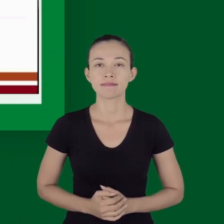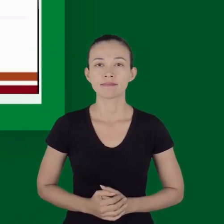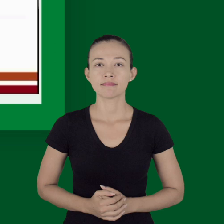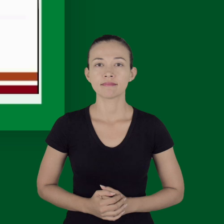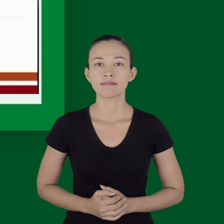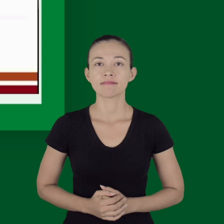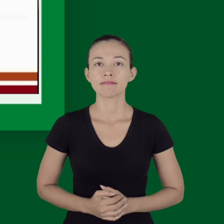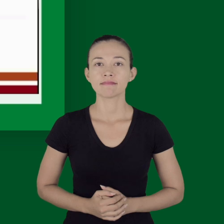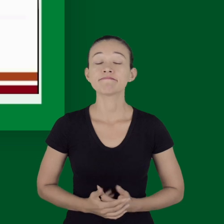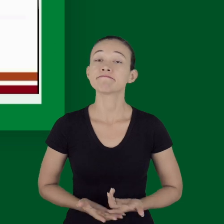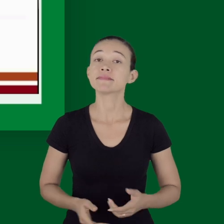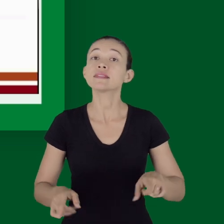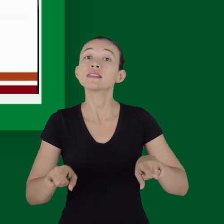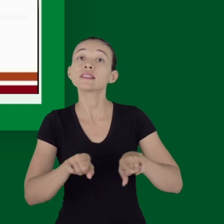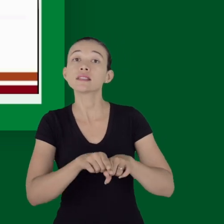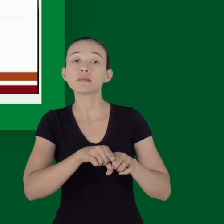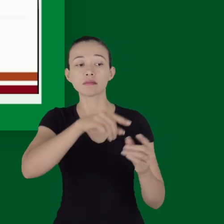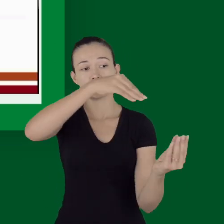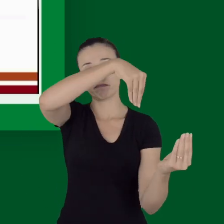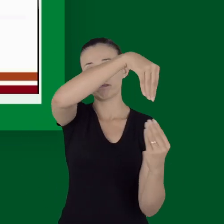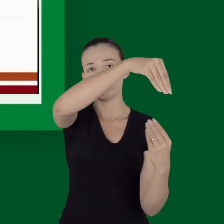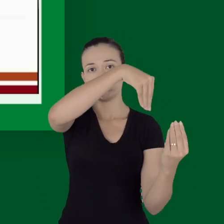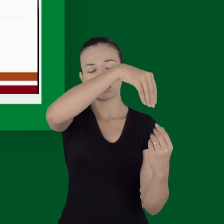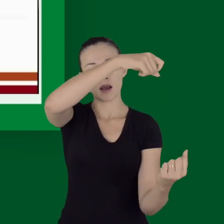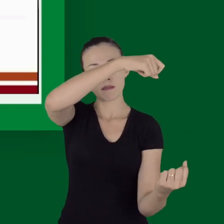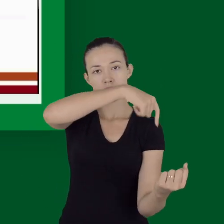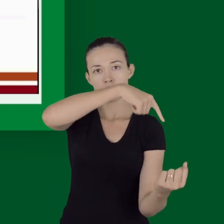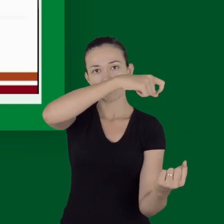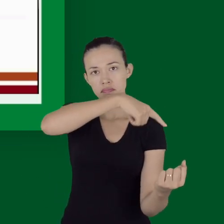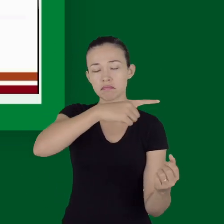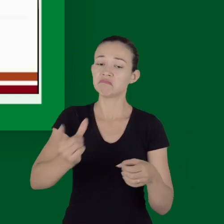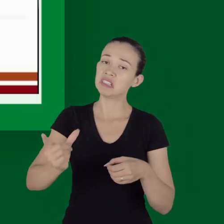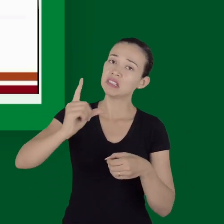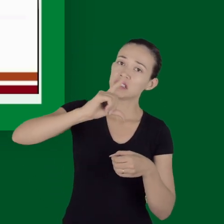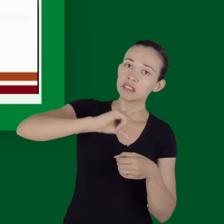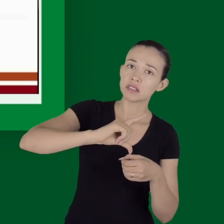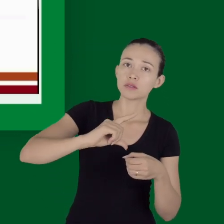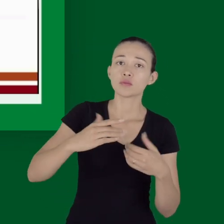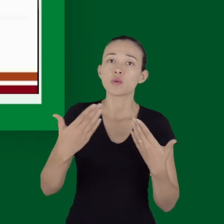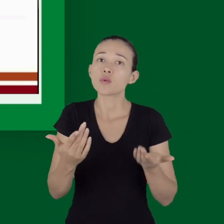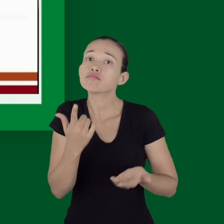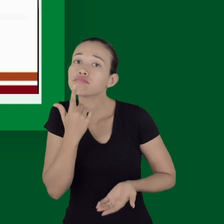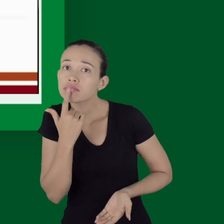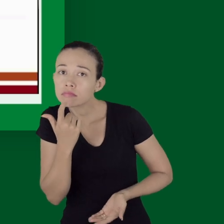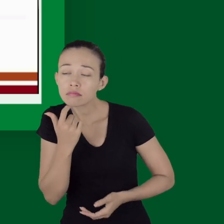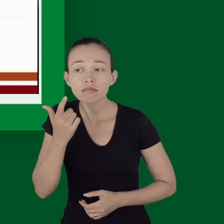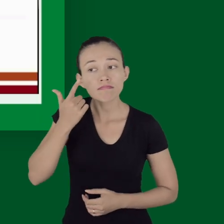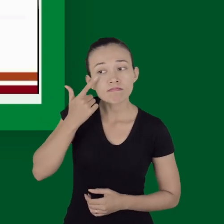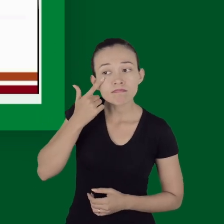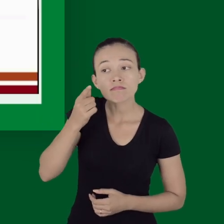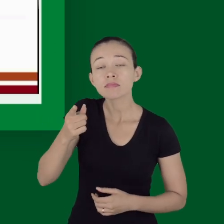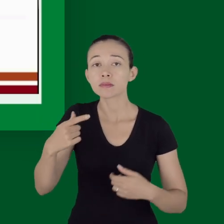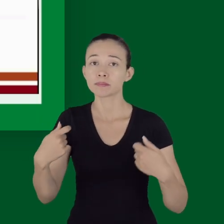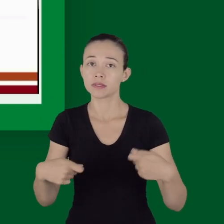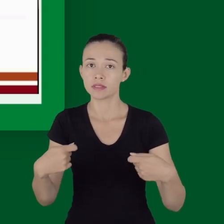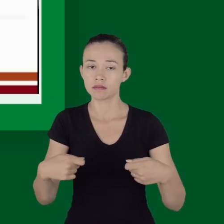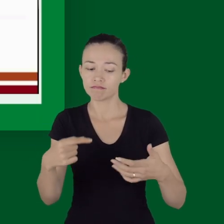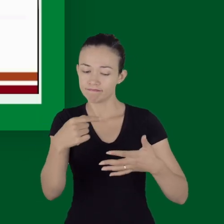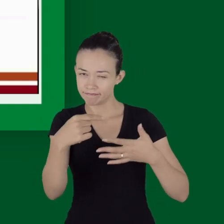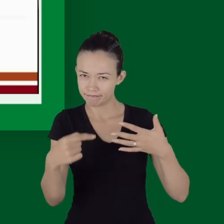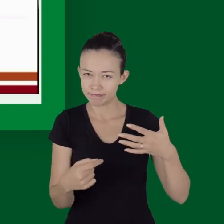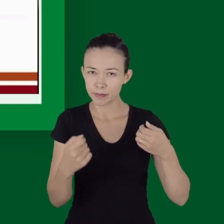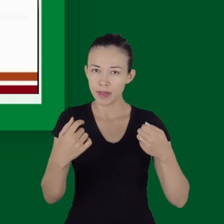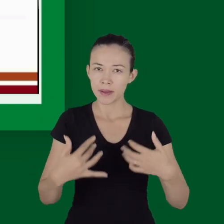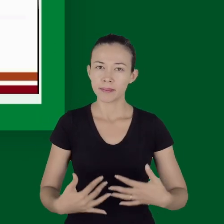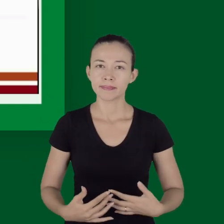né que o paciente precisa e também a administração de líquidos ou sangue quando ISO for apropriado a gente vai falar um pouquinho de